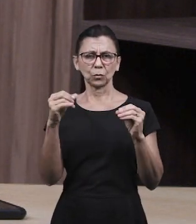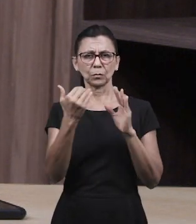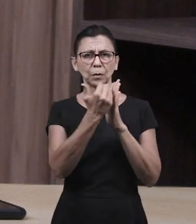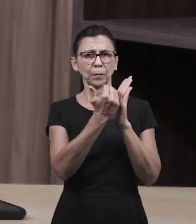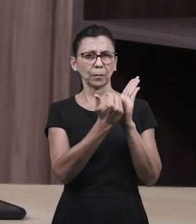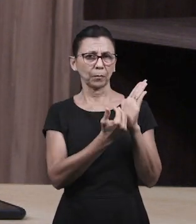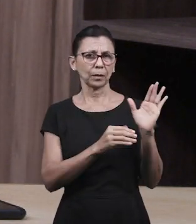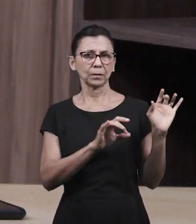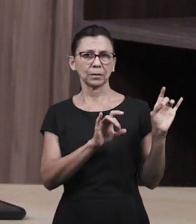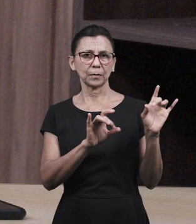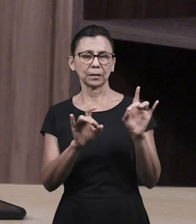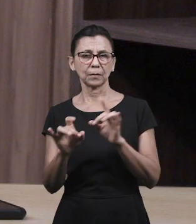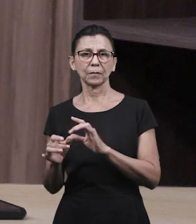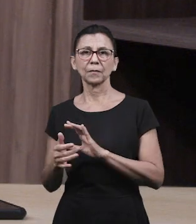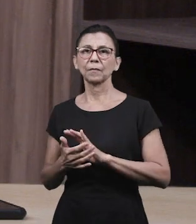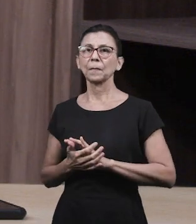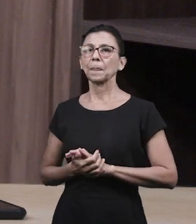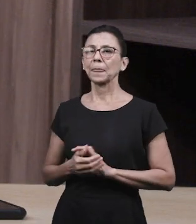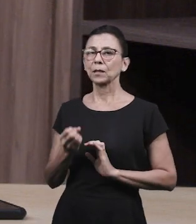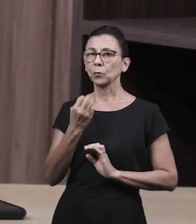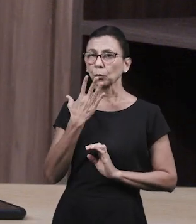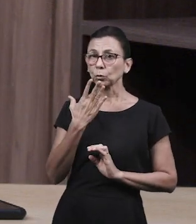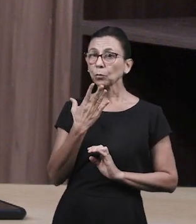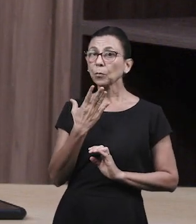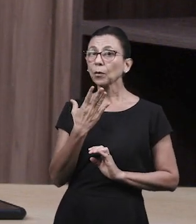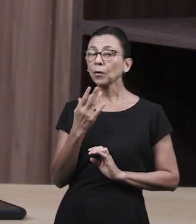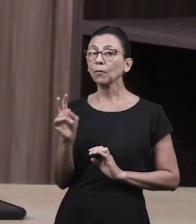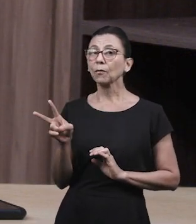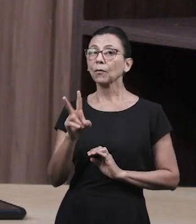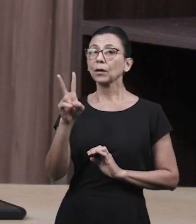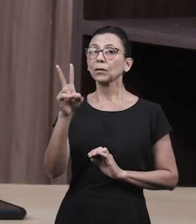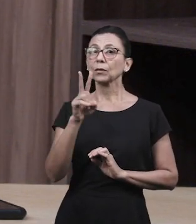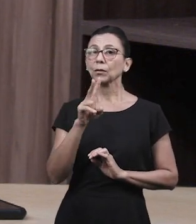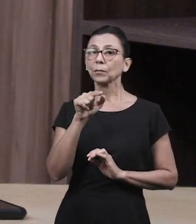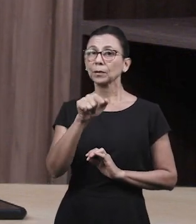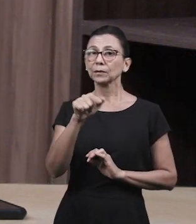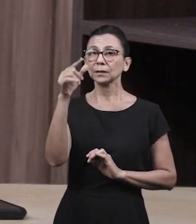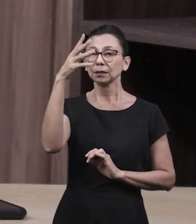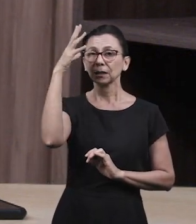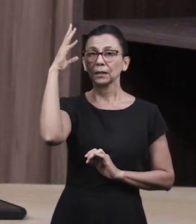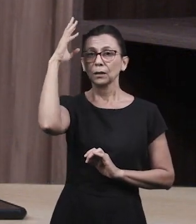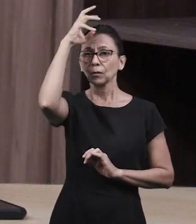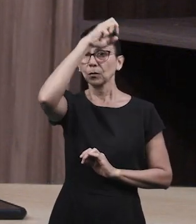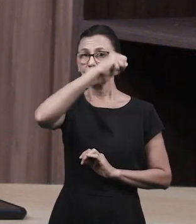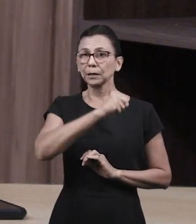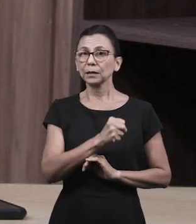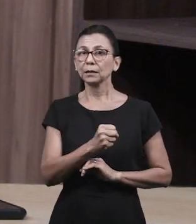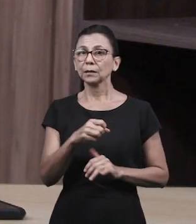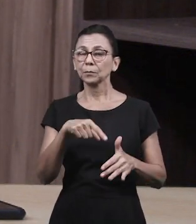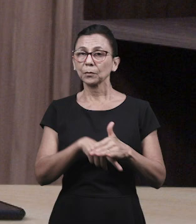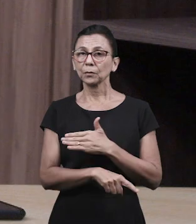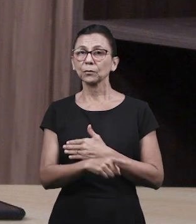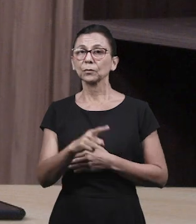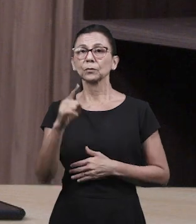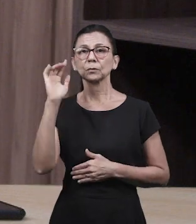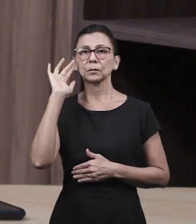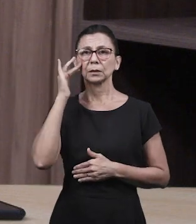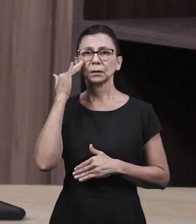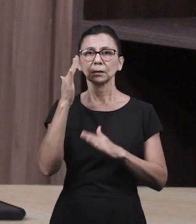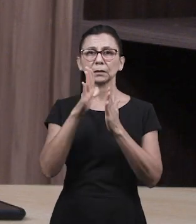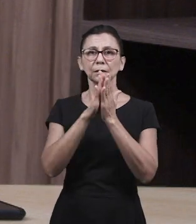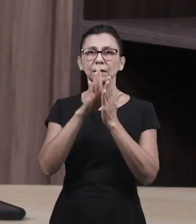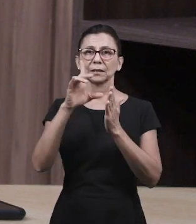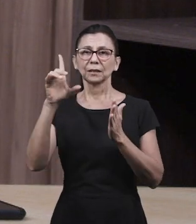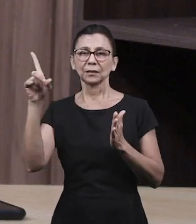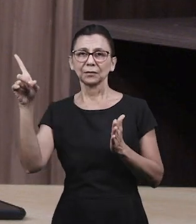de maneira especial, estejam sendo de valia para a sua compreensão e o seu aprofundamento no entendimento da palavra, da